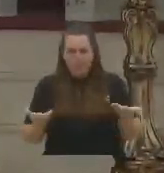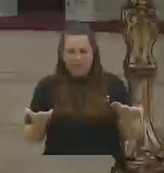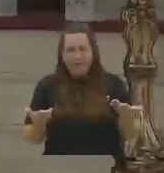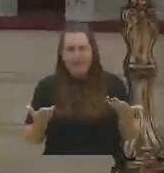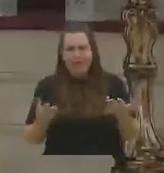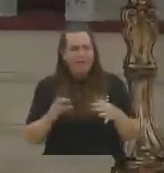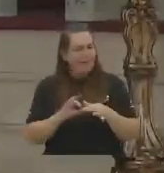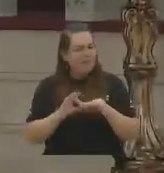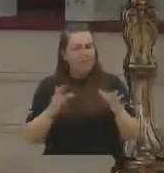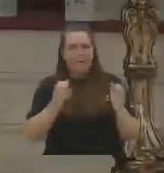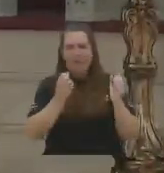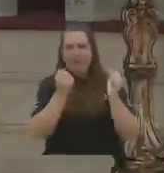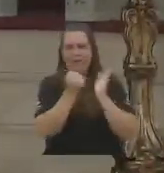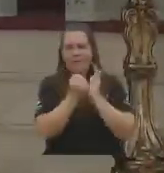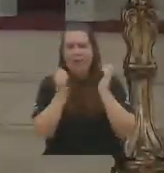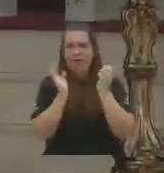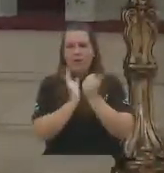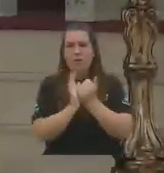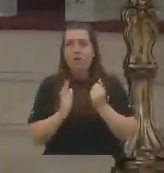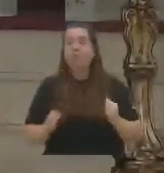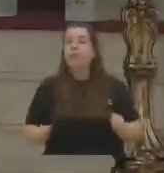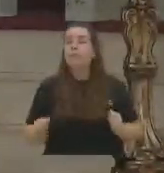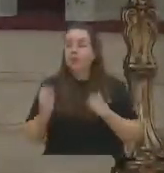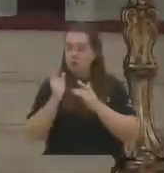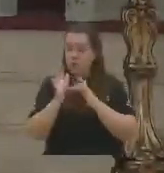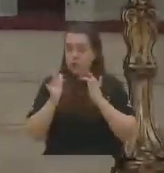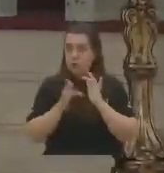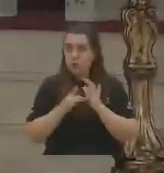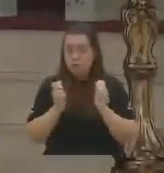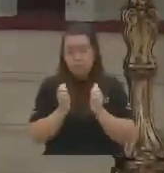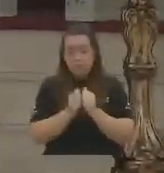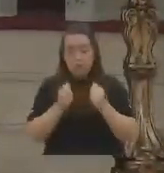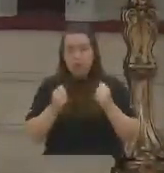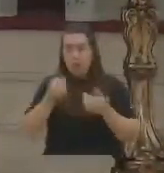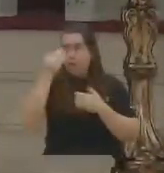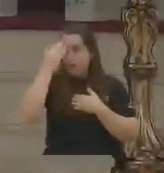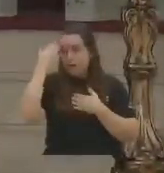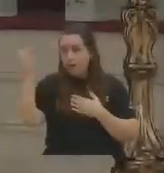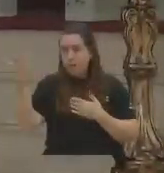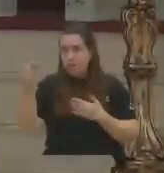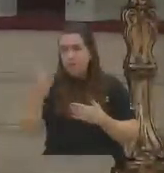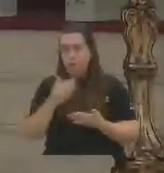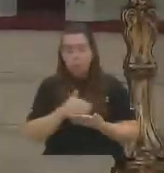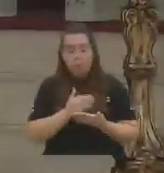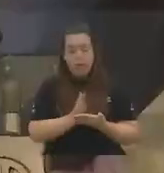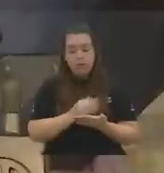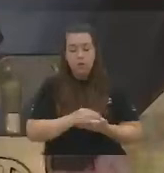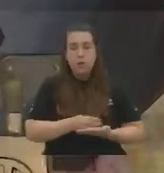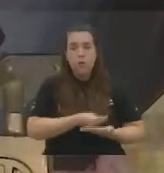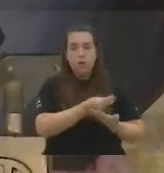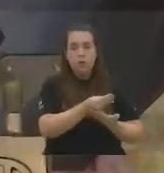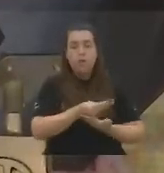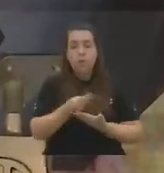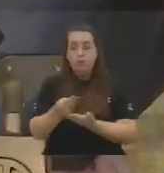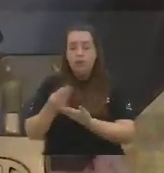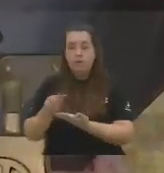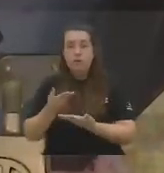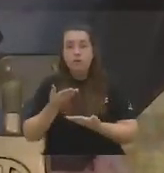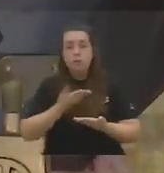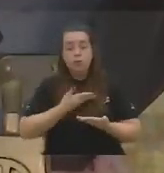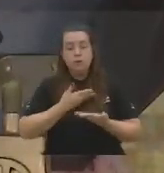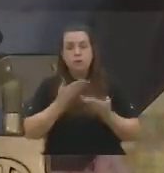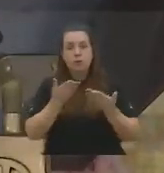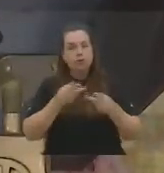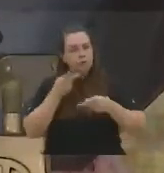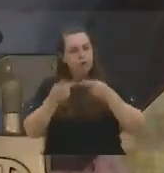entregue, abraçando livremente a paixão, ele tomou o pão, deu graças e o partiu, e o deu a